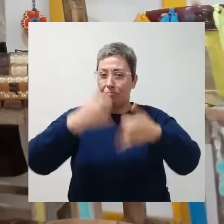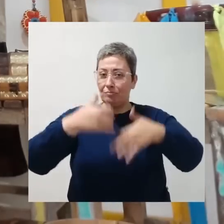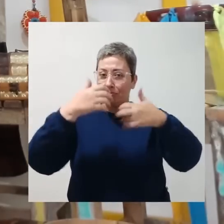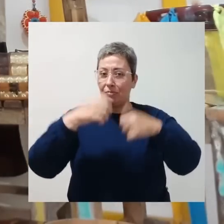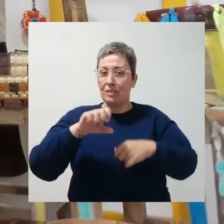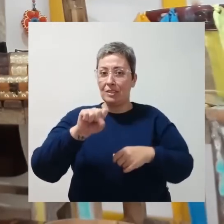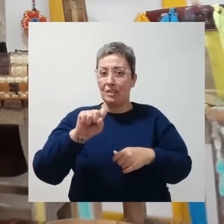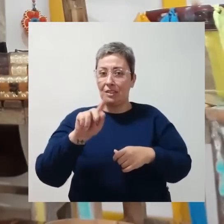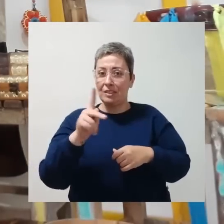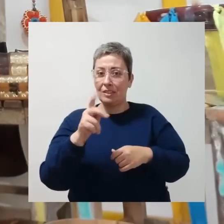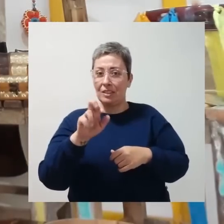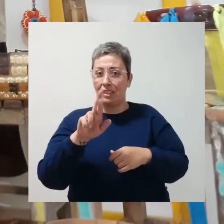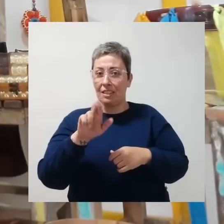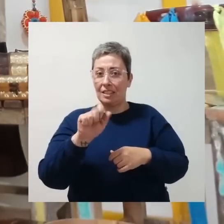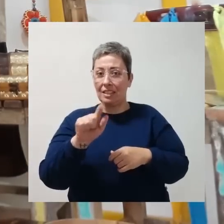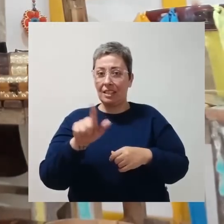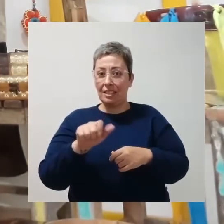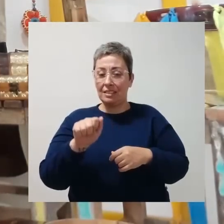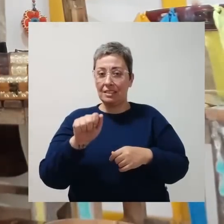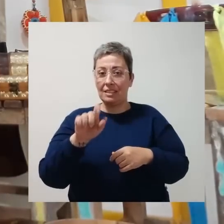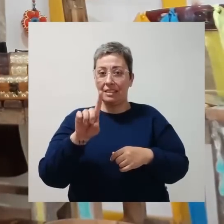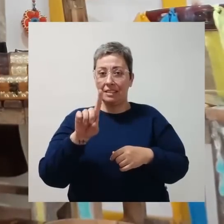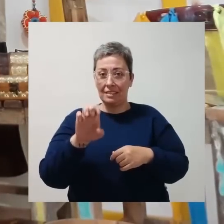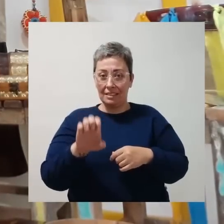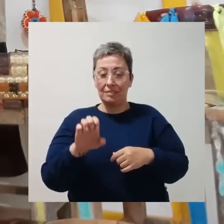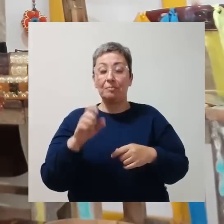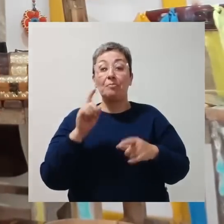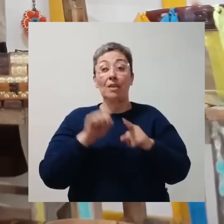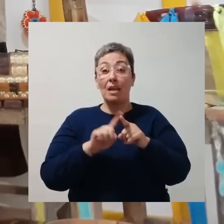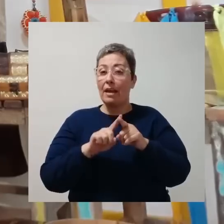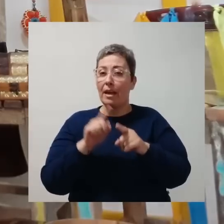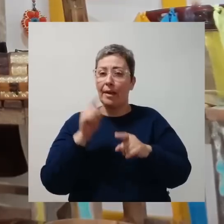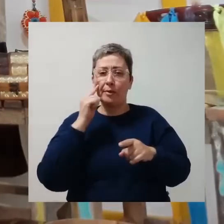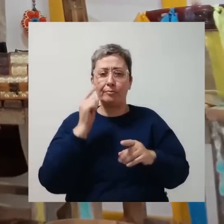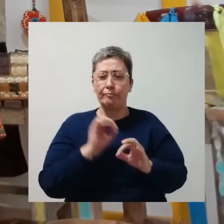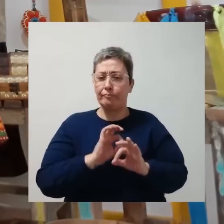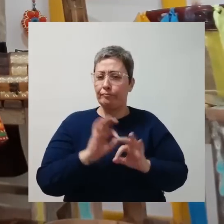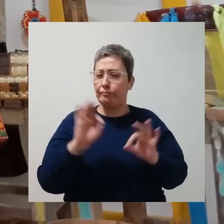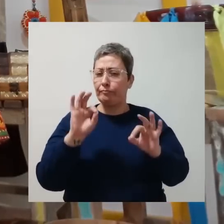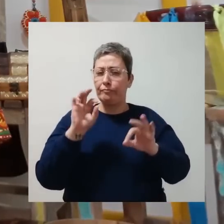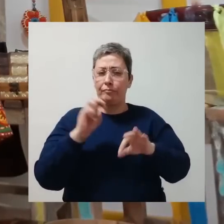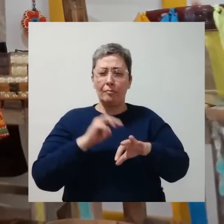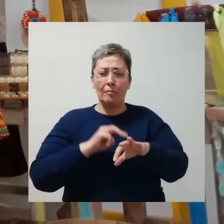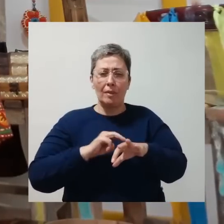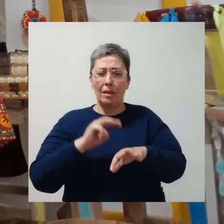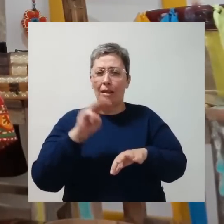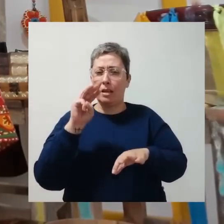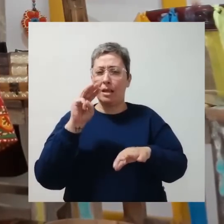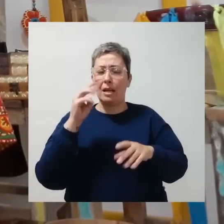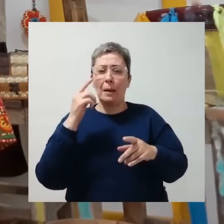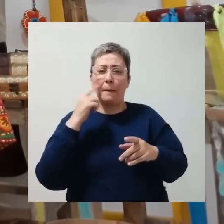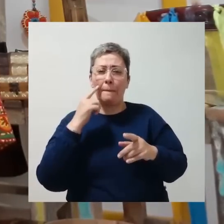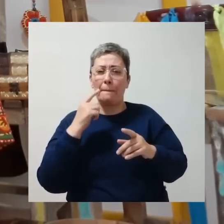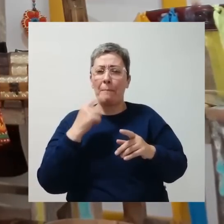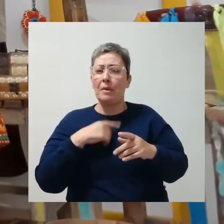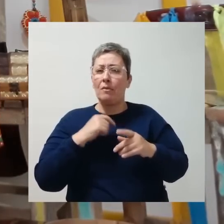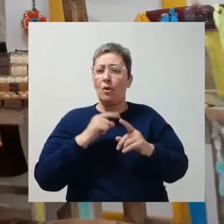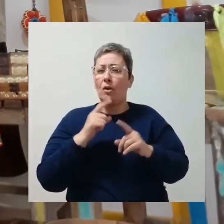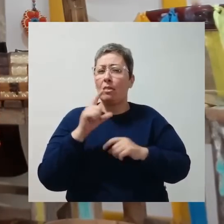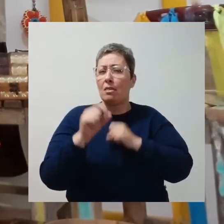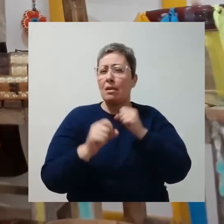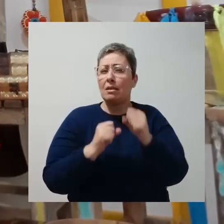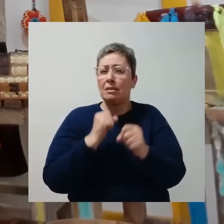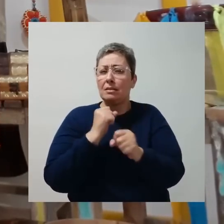esse mestre é incrível! Um mestre que passou 10 anos